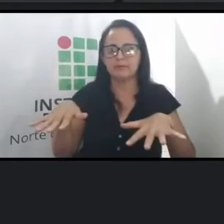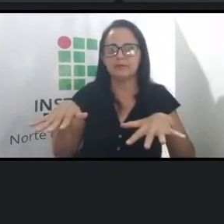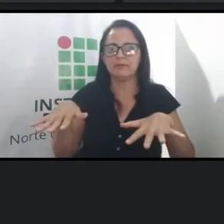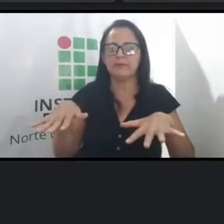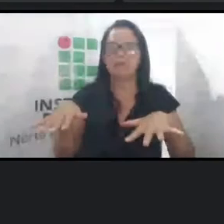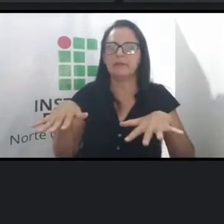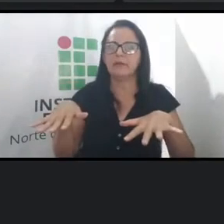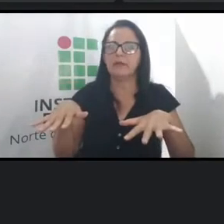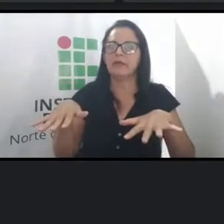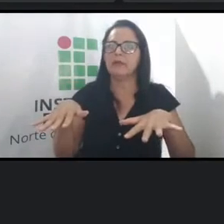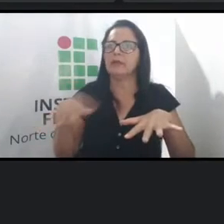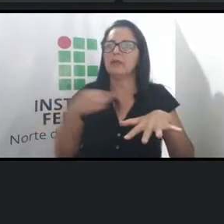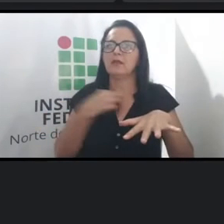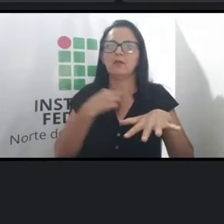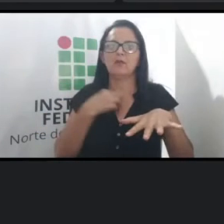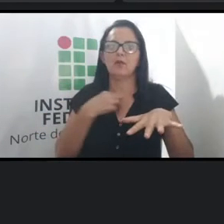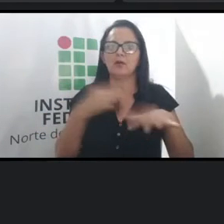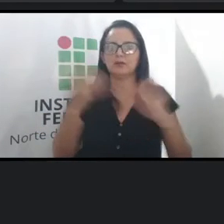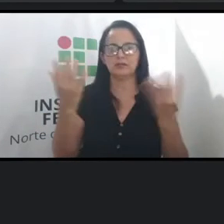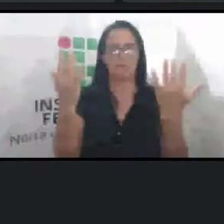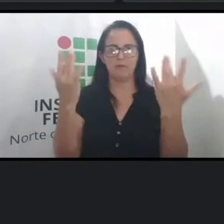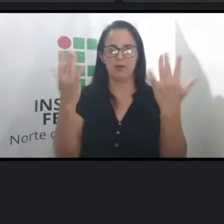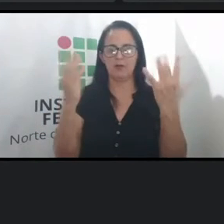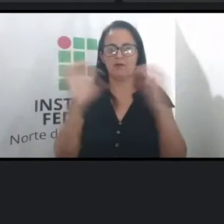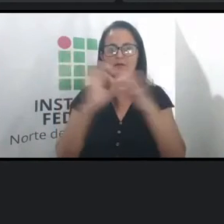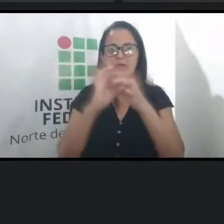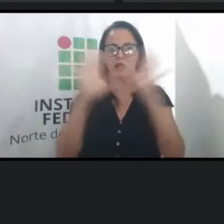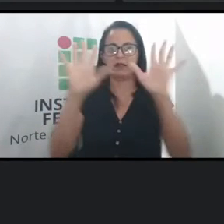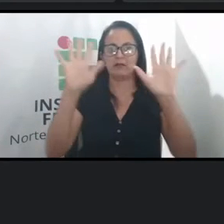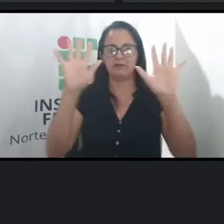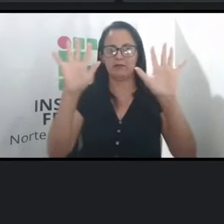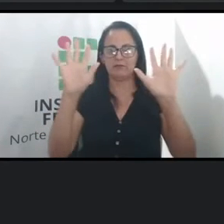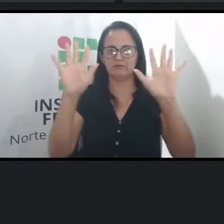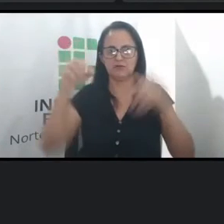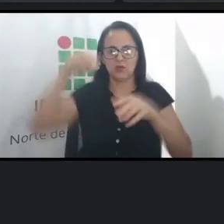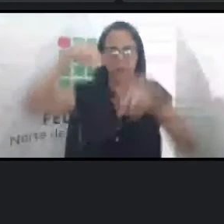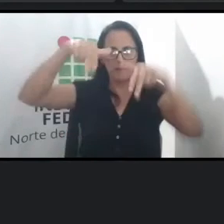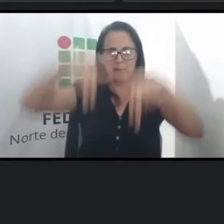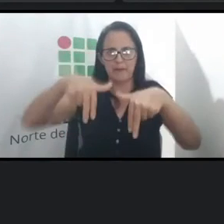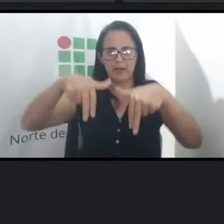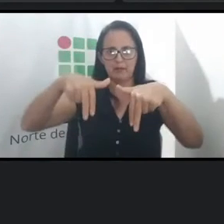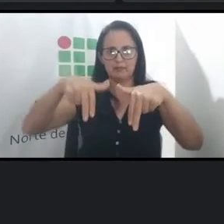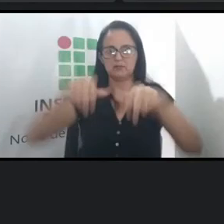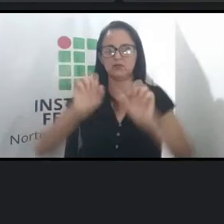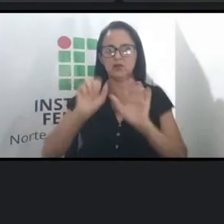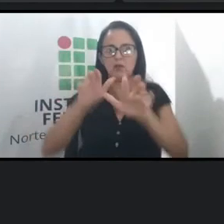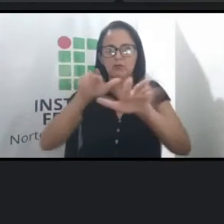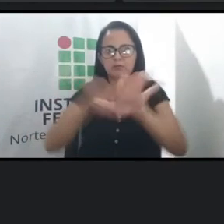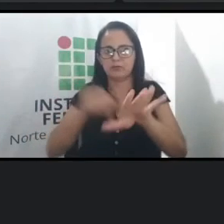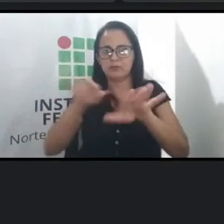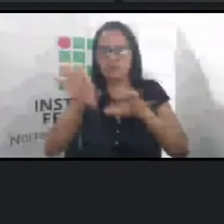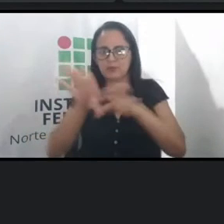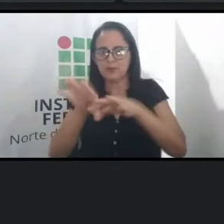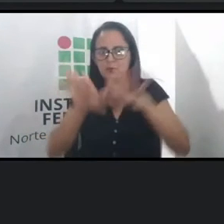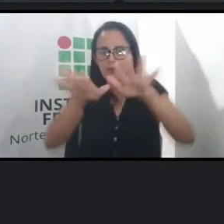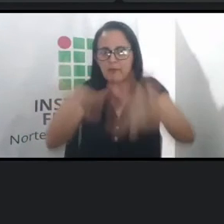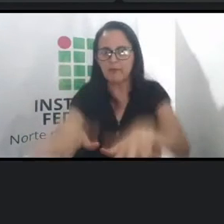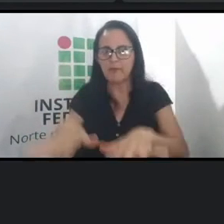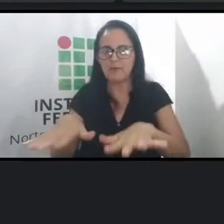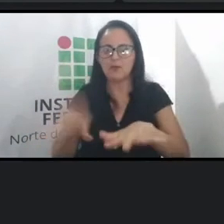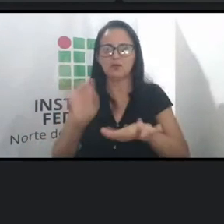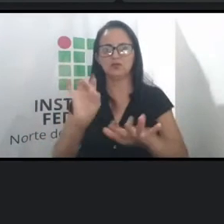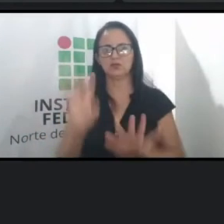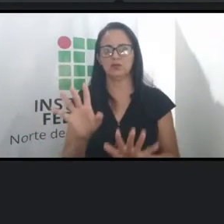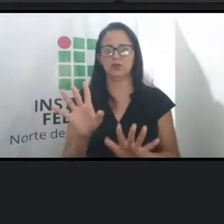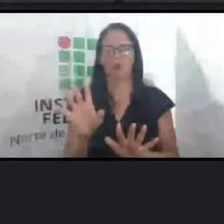outro potencial. Isso pode ocasionar a tensão de passo. No caso, vai ser passando pelo coração,